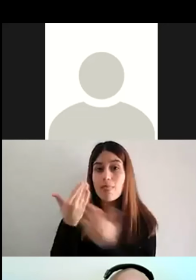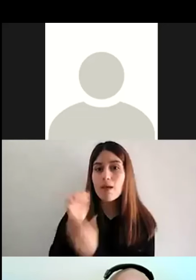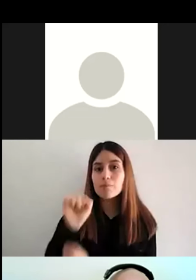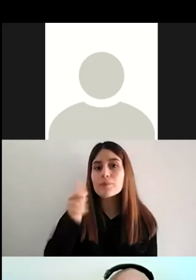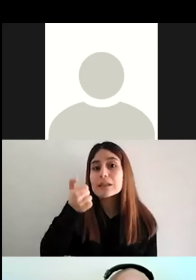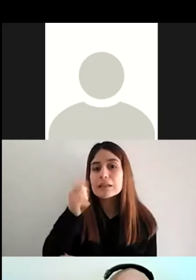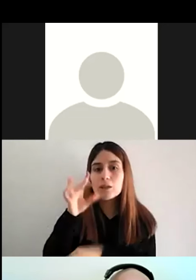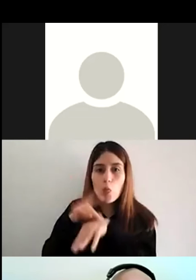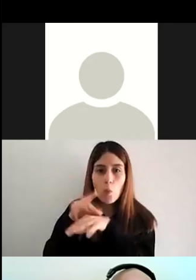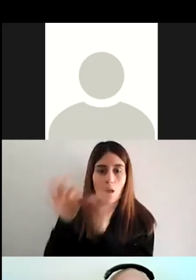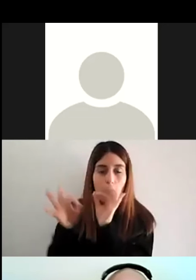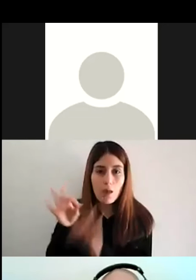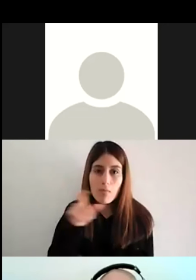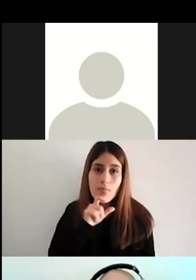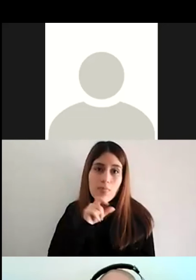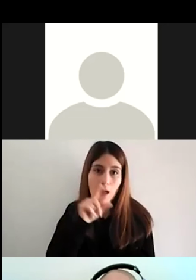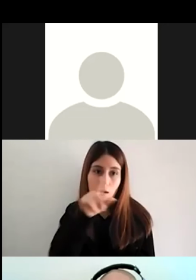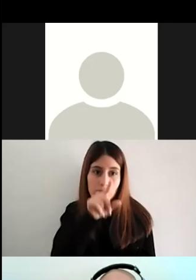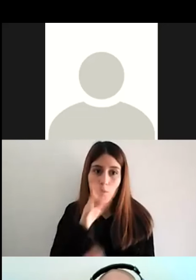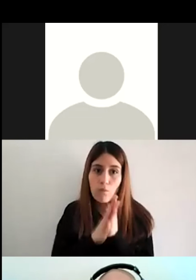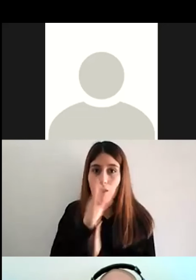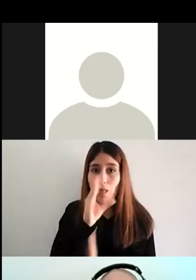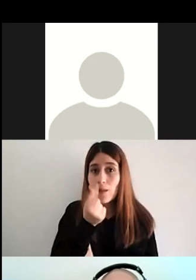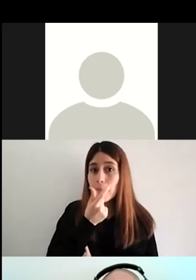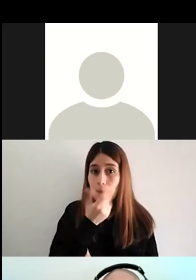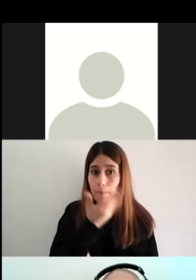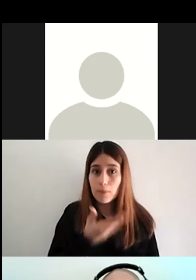tratadas ou terem opção de tratamento.